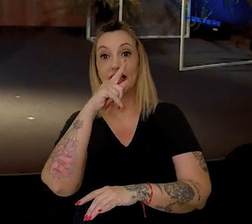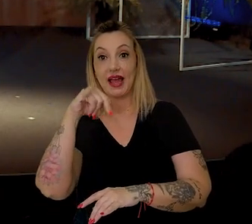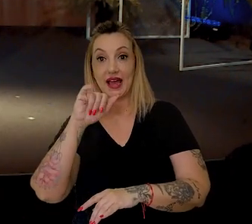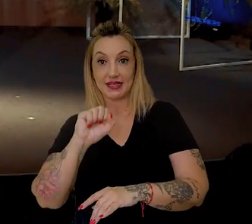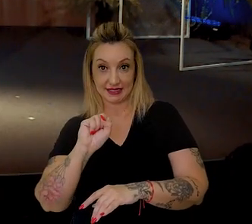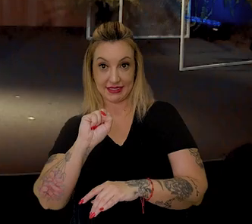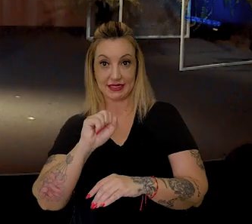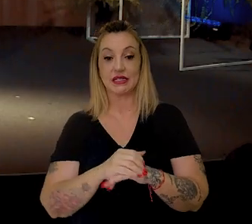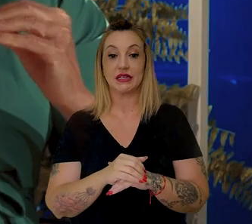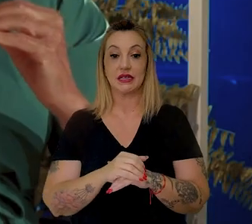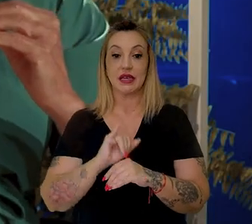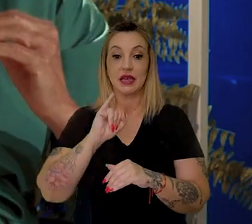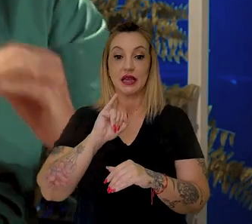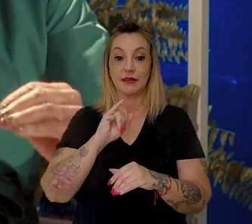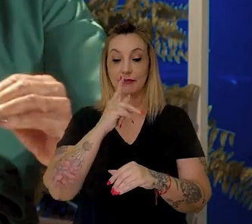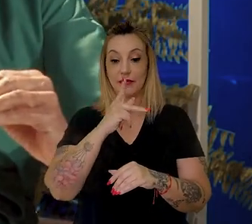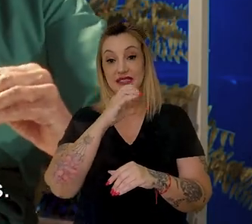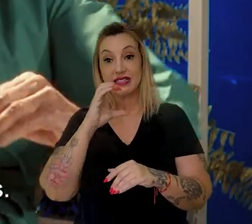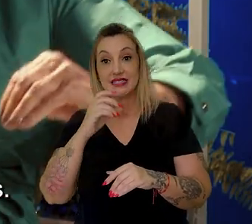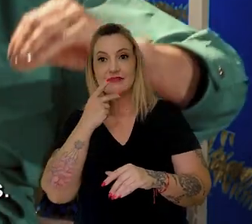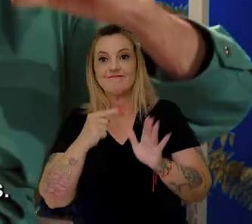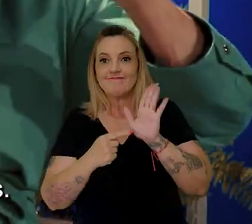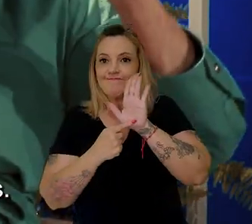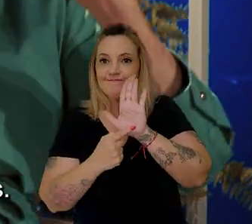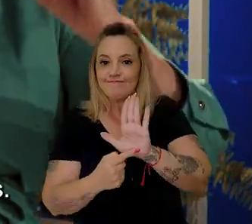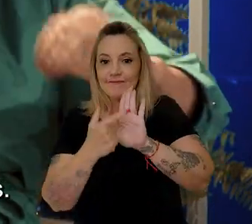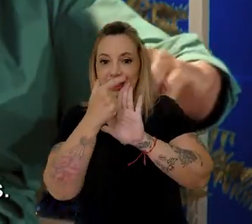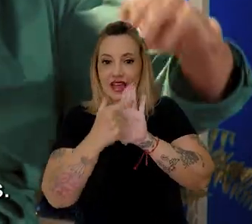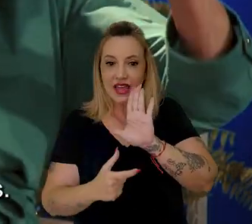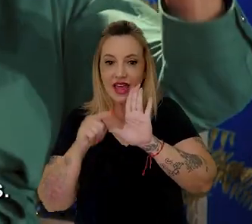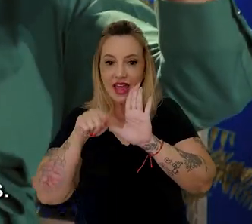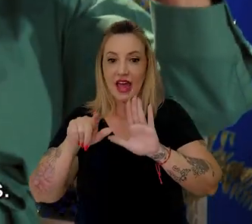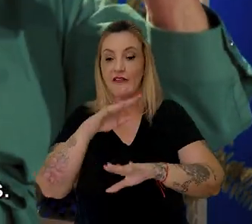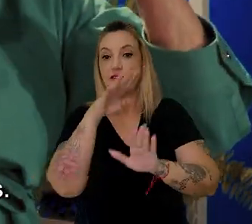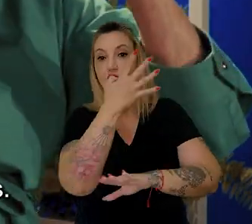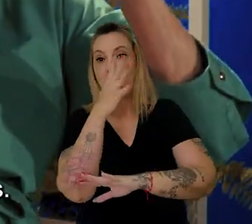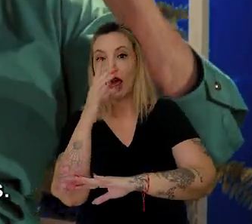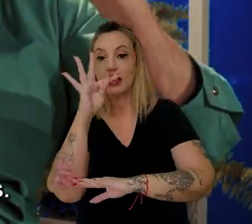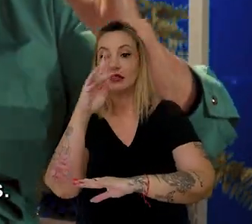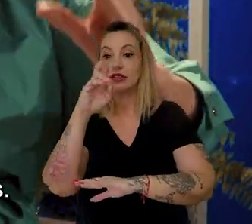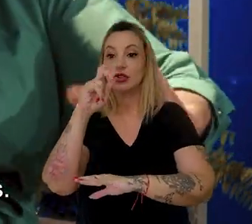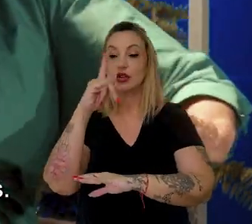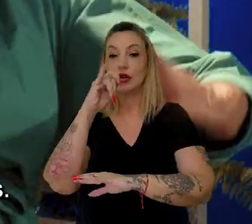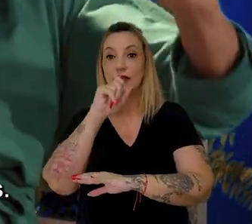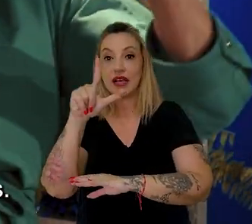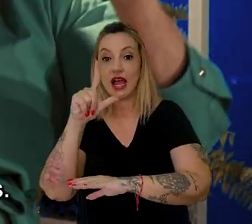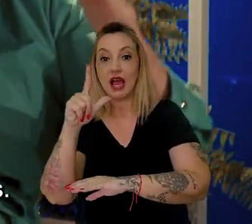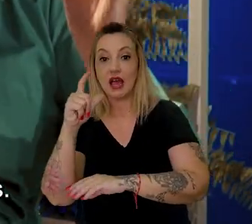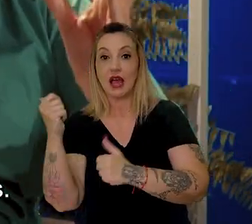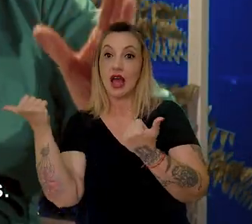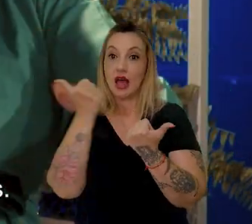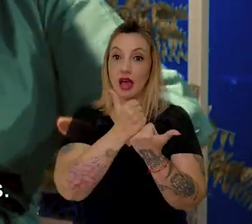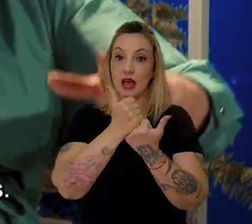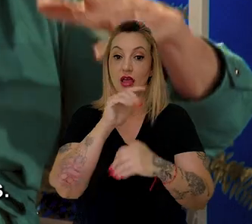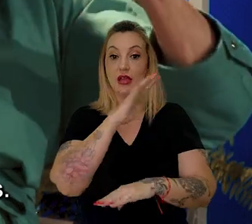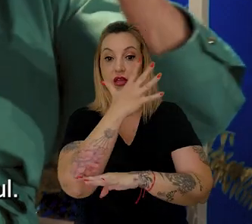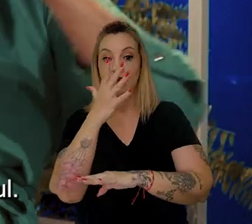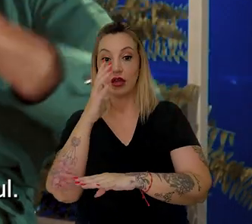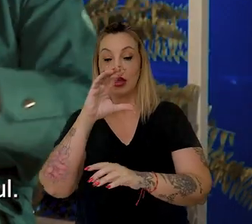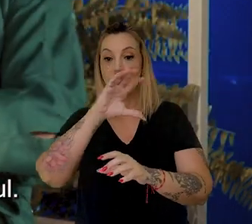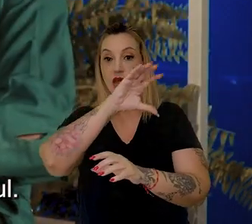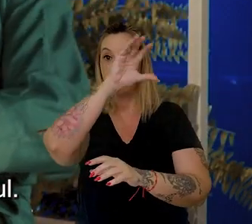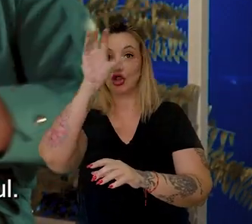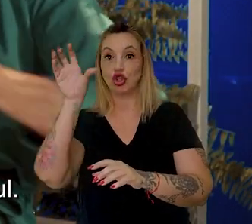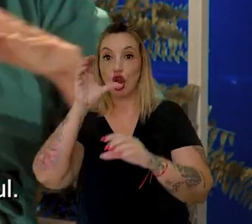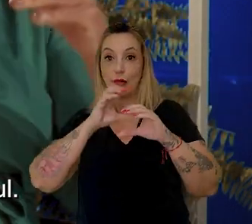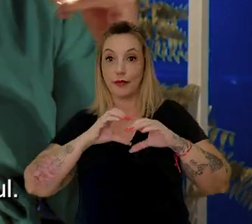tropicais PC singulariza isso ele fala é nas florestas tropicais reflorestamento É nos trópicos